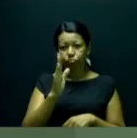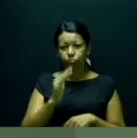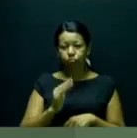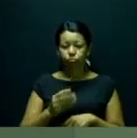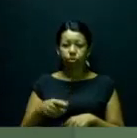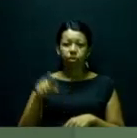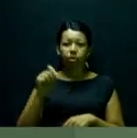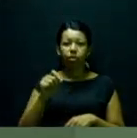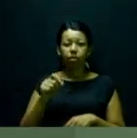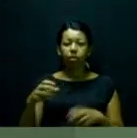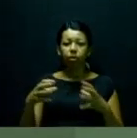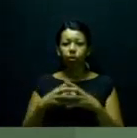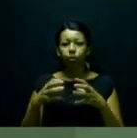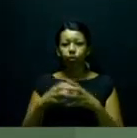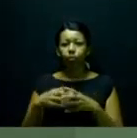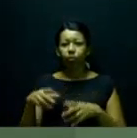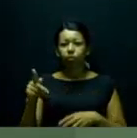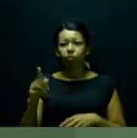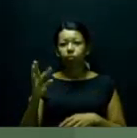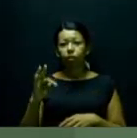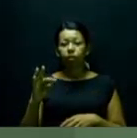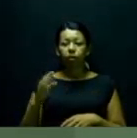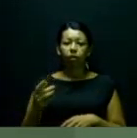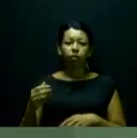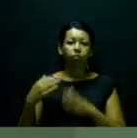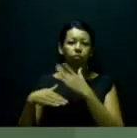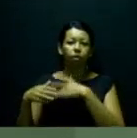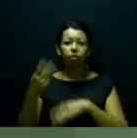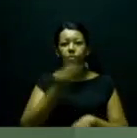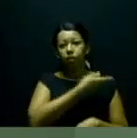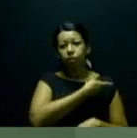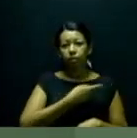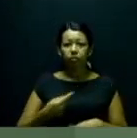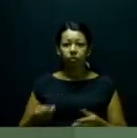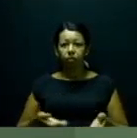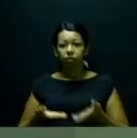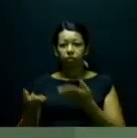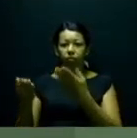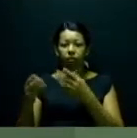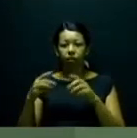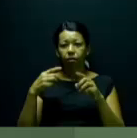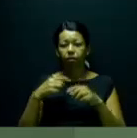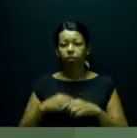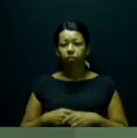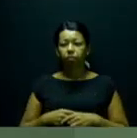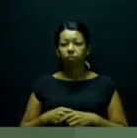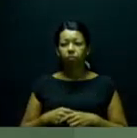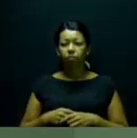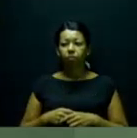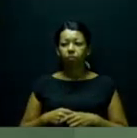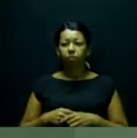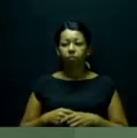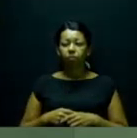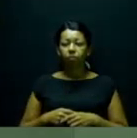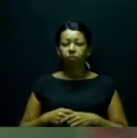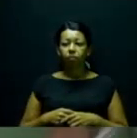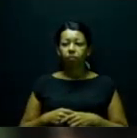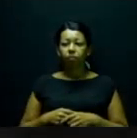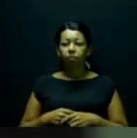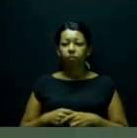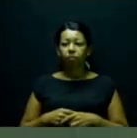né? O ex-presidente foi levado coercitivamente para depor no salão da presidência no